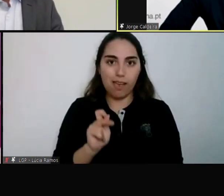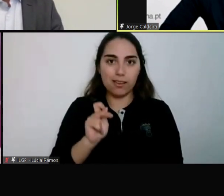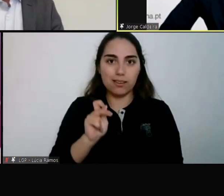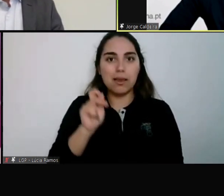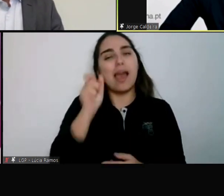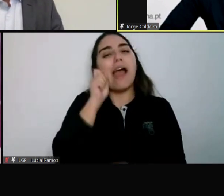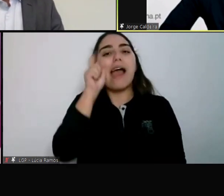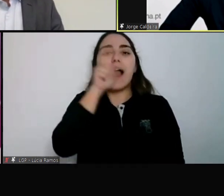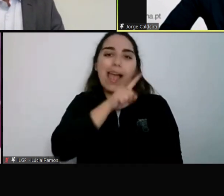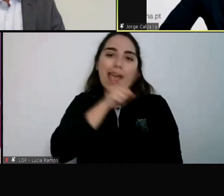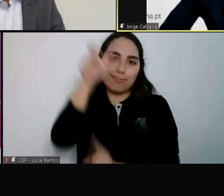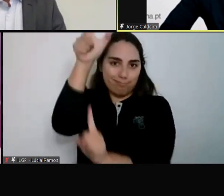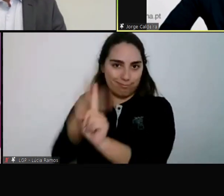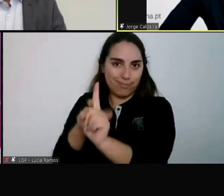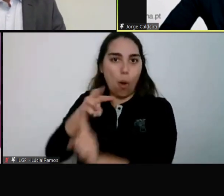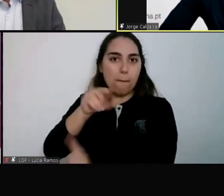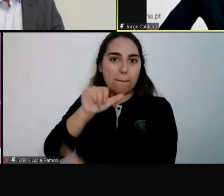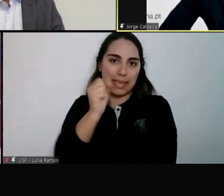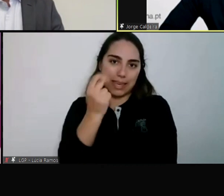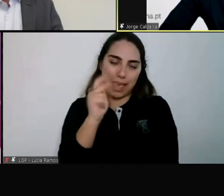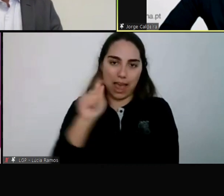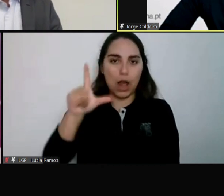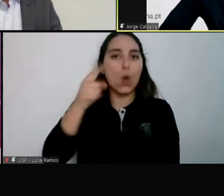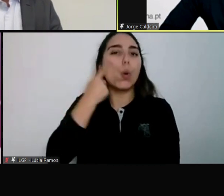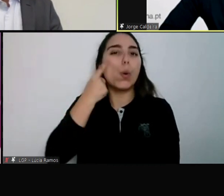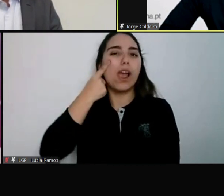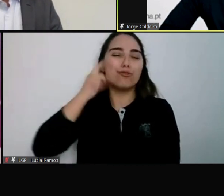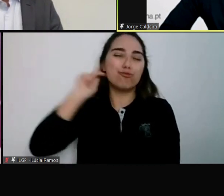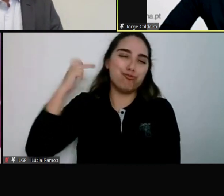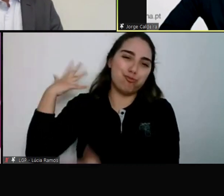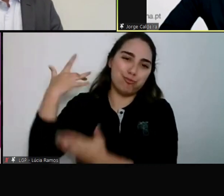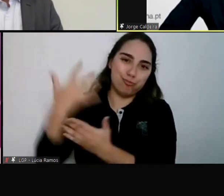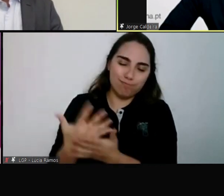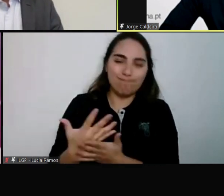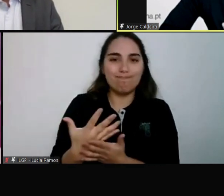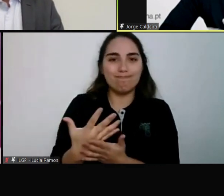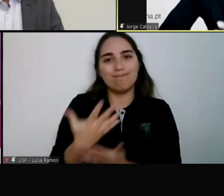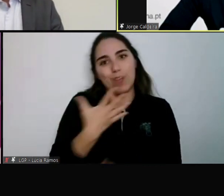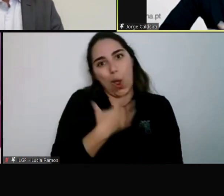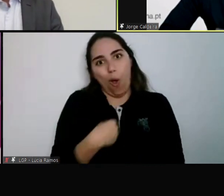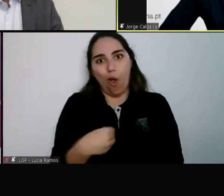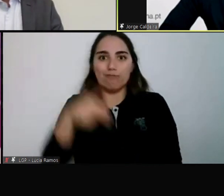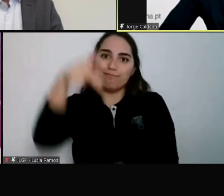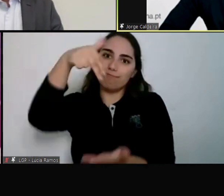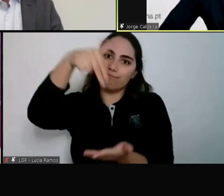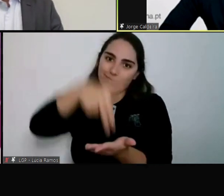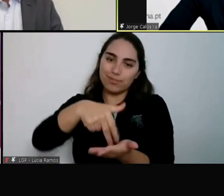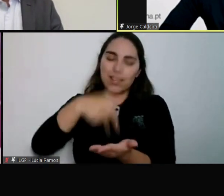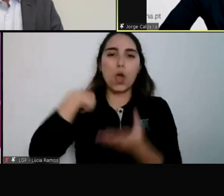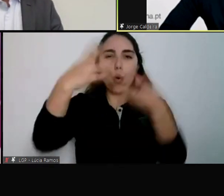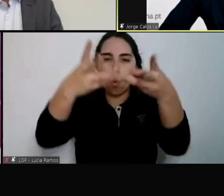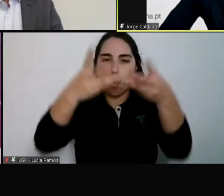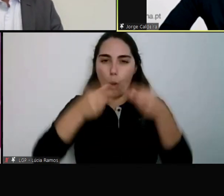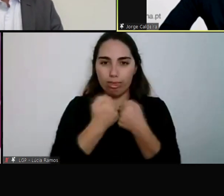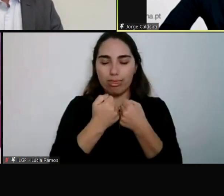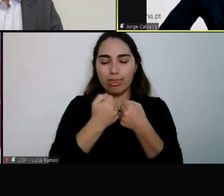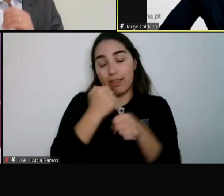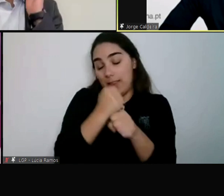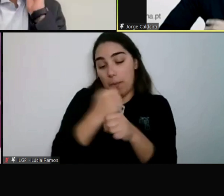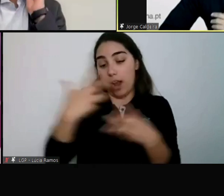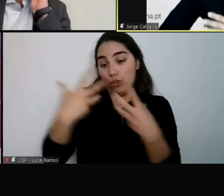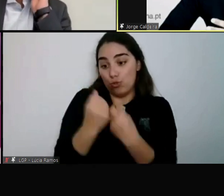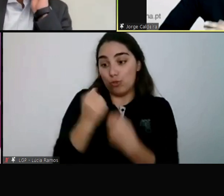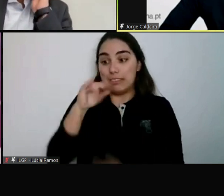Agorchão, que já conheço de longa data. Tenho muito gosto de estar aqui. Eu estive a fazer contas, eu já trabalho com o INA há 17 anos,